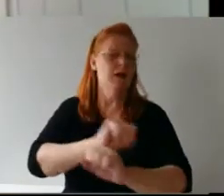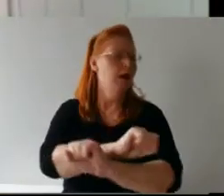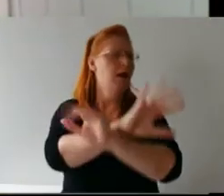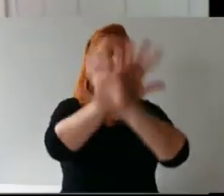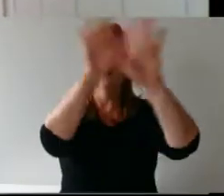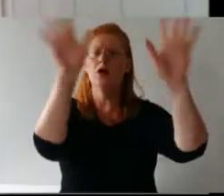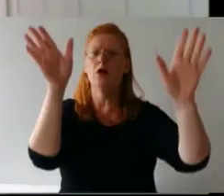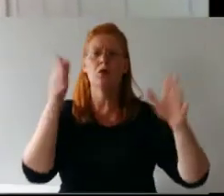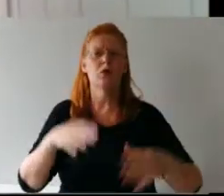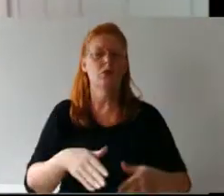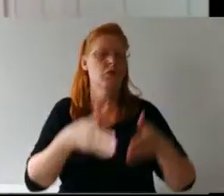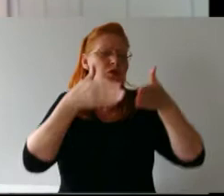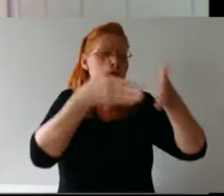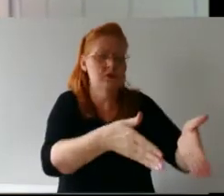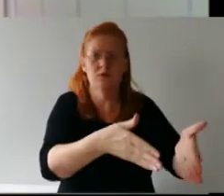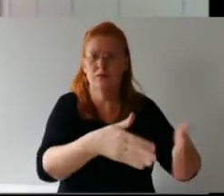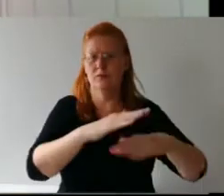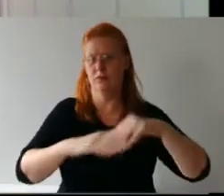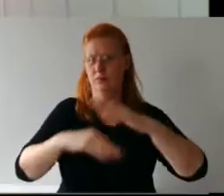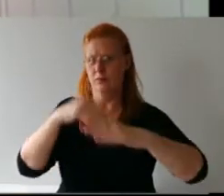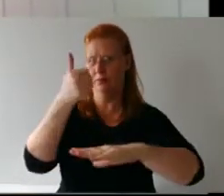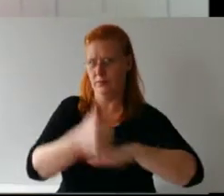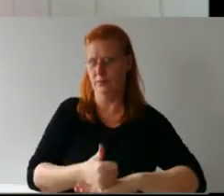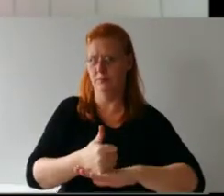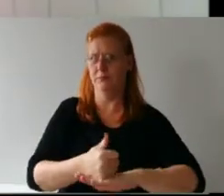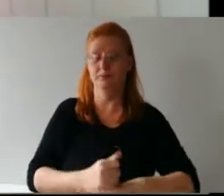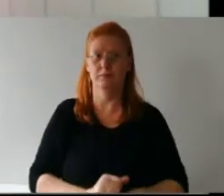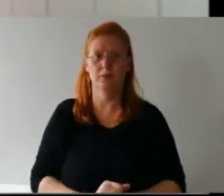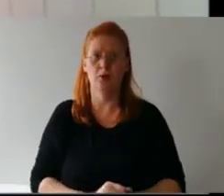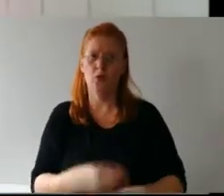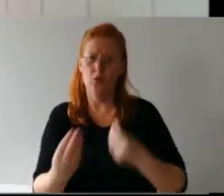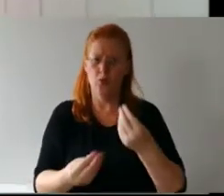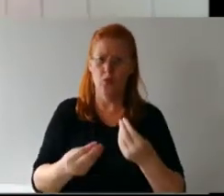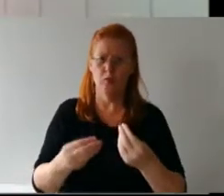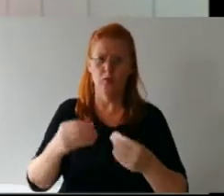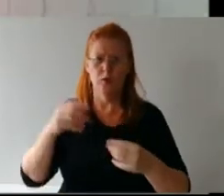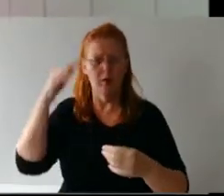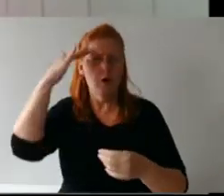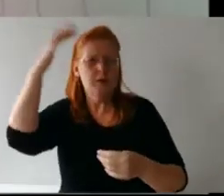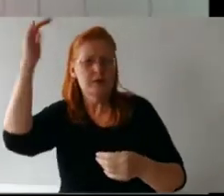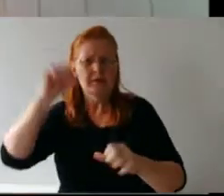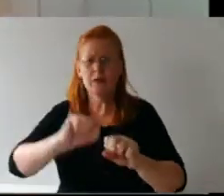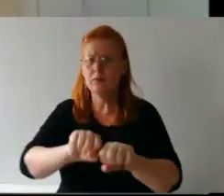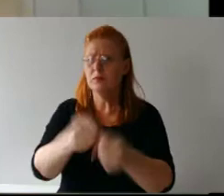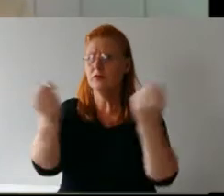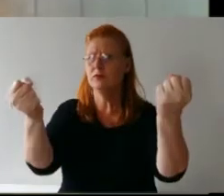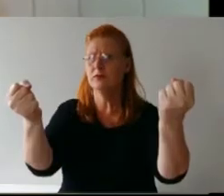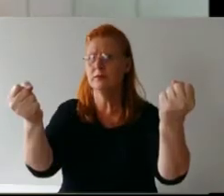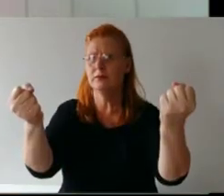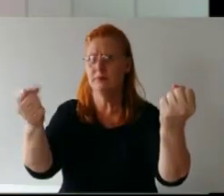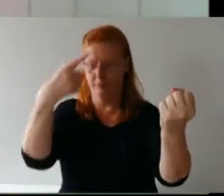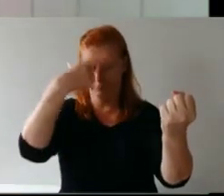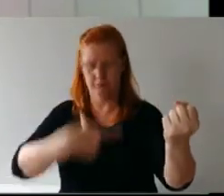Deleuze anuncia claramente o objetivo de sua carreira. A destruição de imagens de um pensamento que